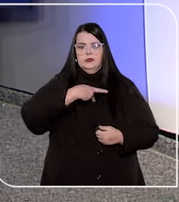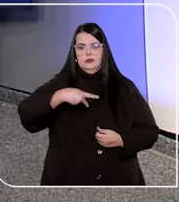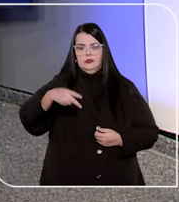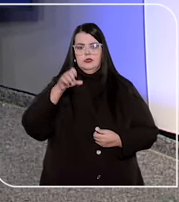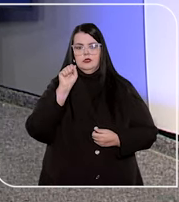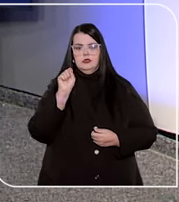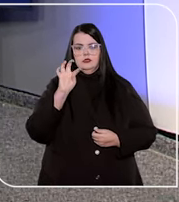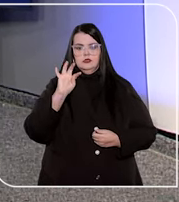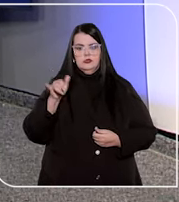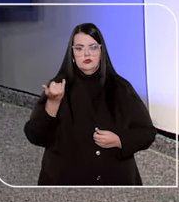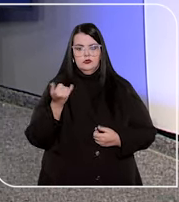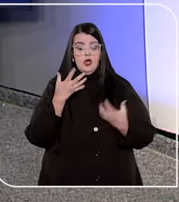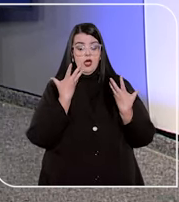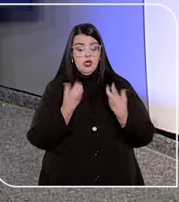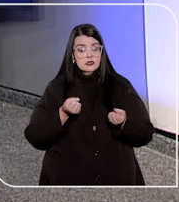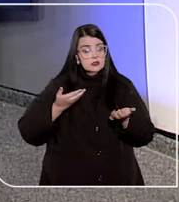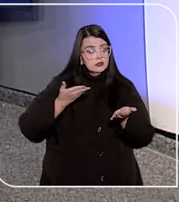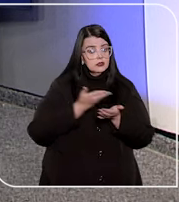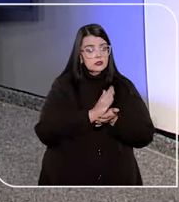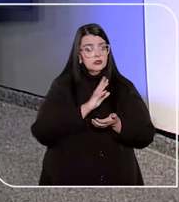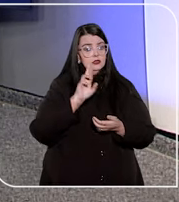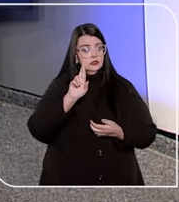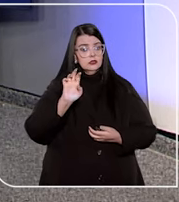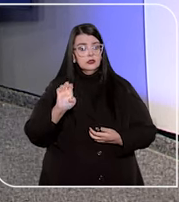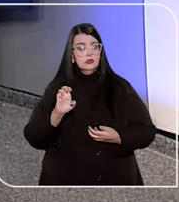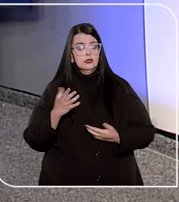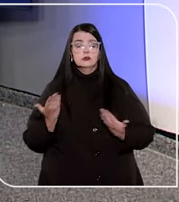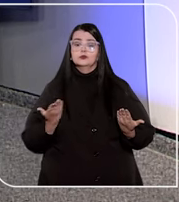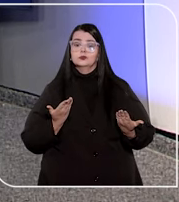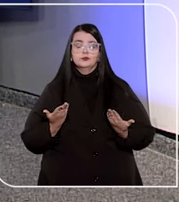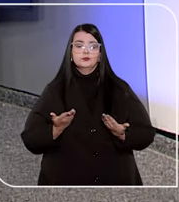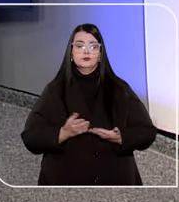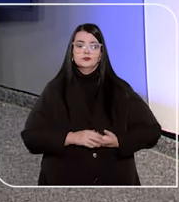STJ para a admissibilidade ou não do RE?